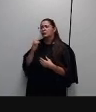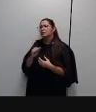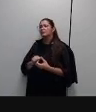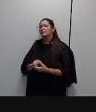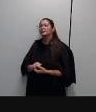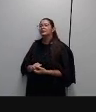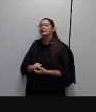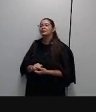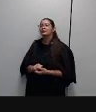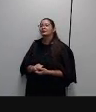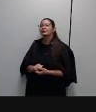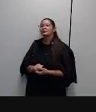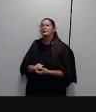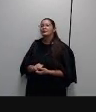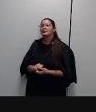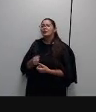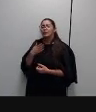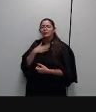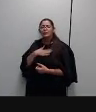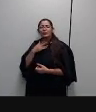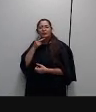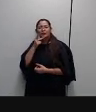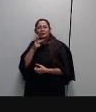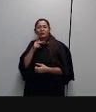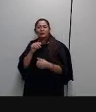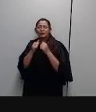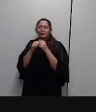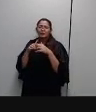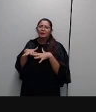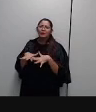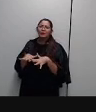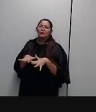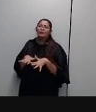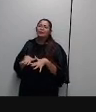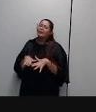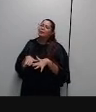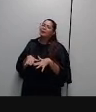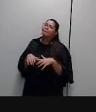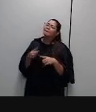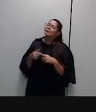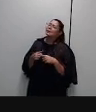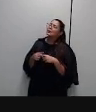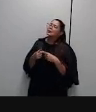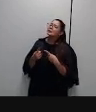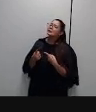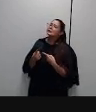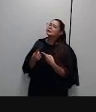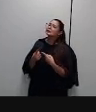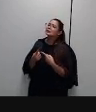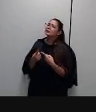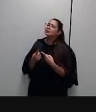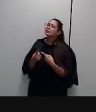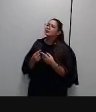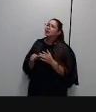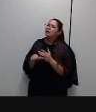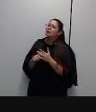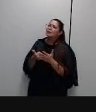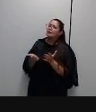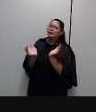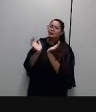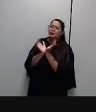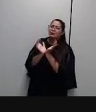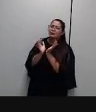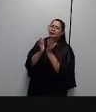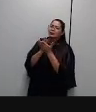eu queria só dá uma breve explicação sobre porque a primeira turma tem seguido